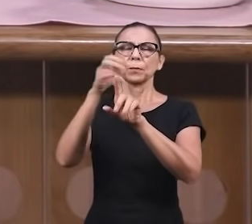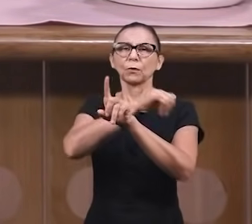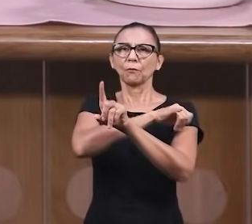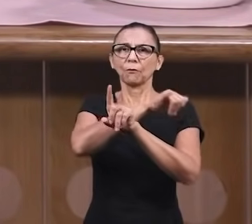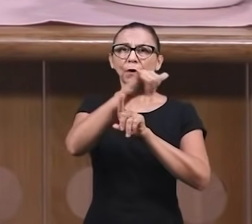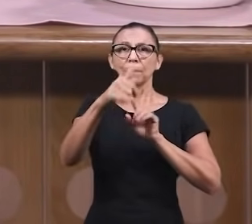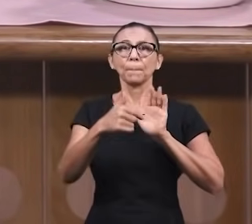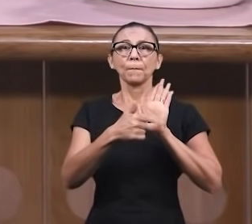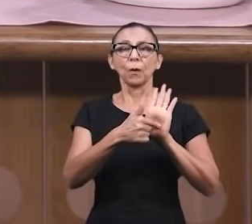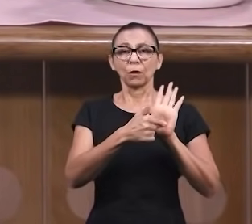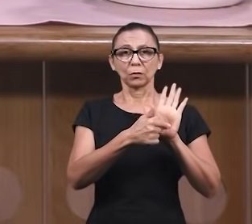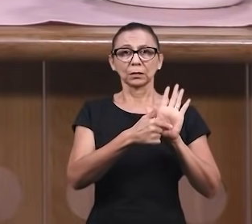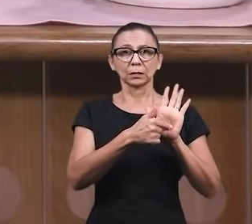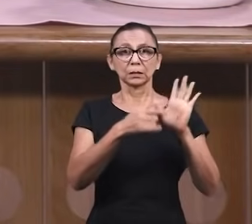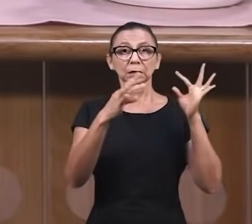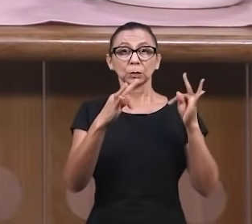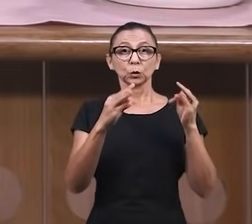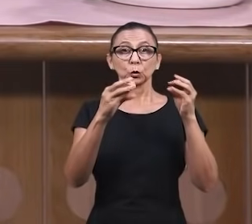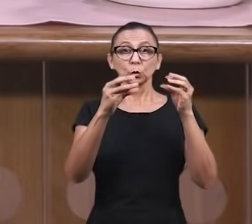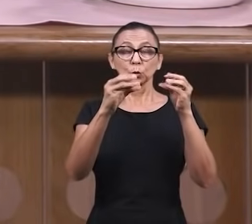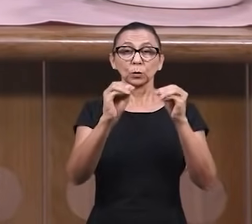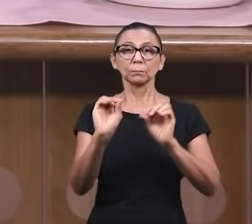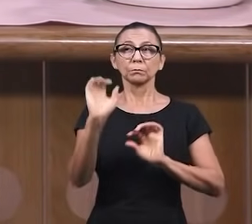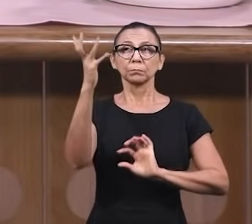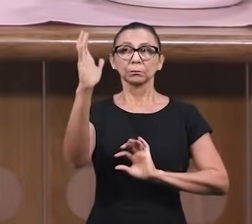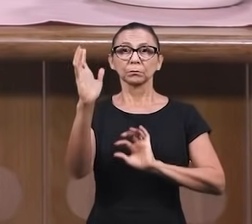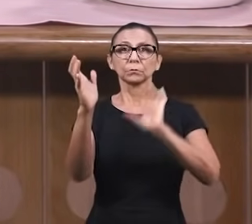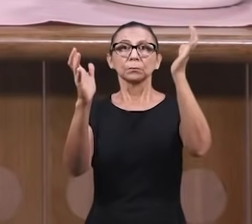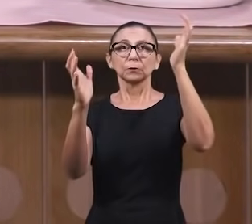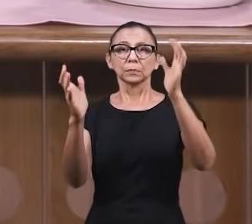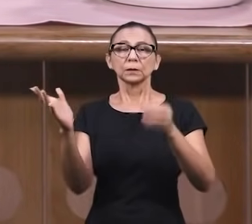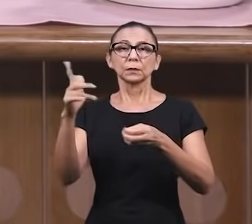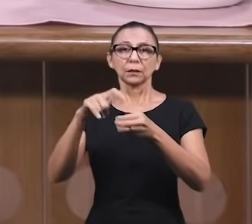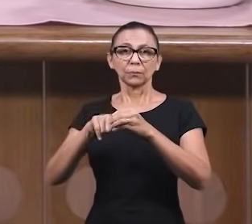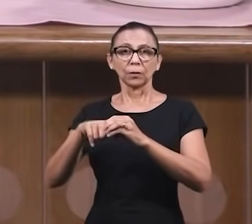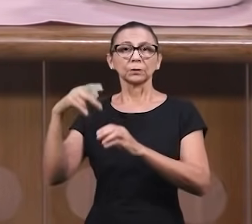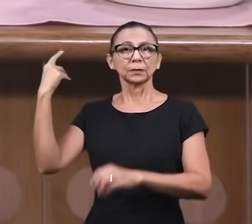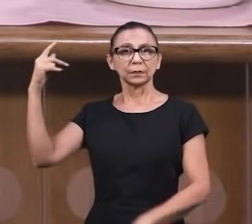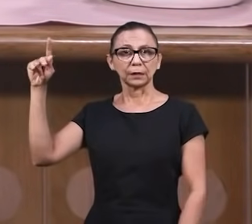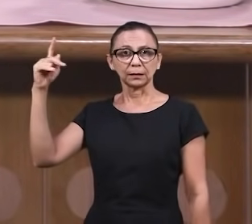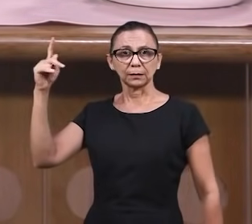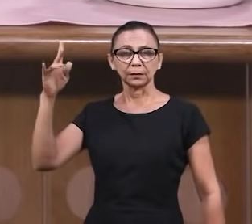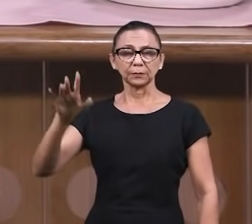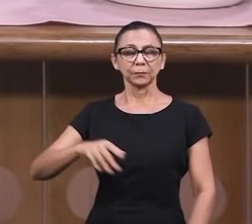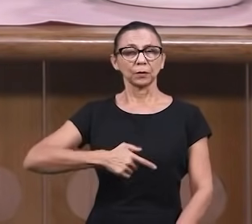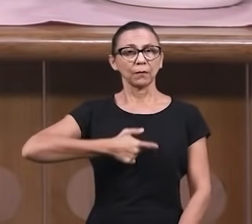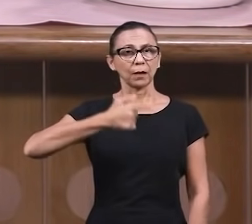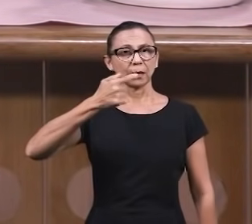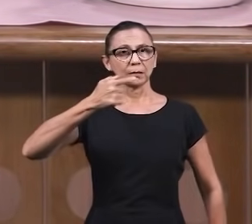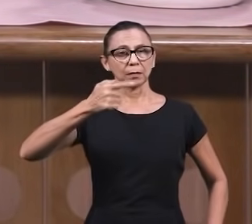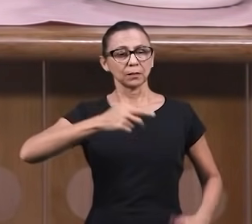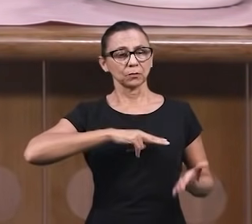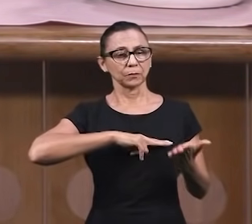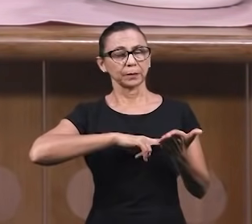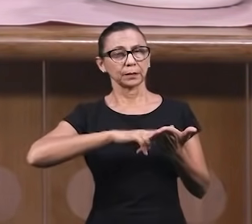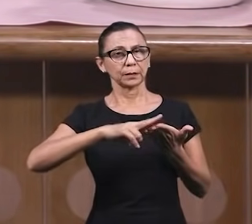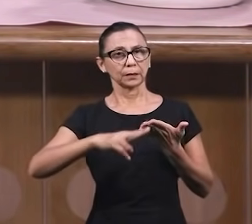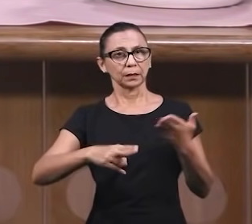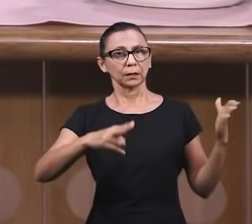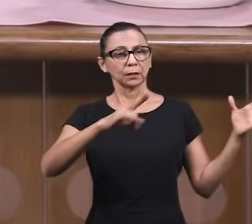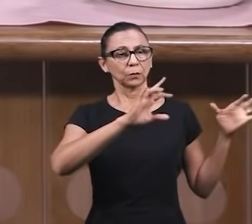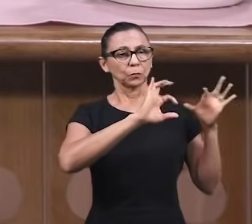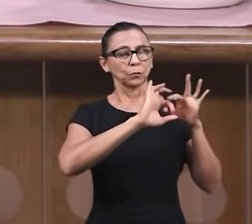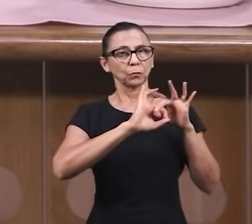evidências proféticas da sua segunda vinda. Então, a sétima carta é a carta que está ligada